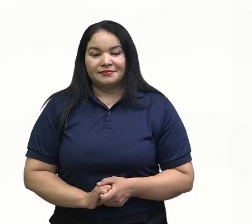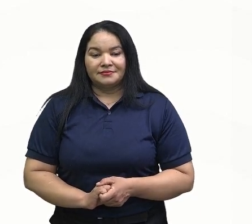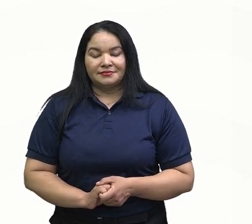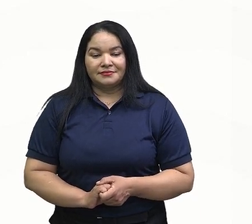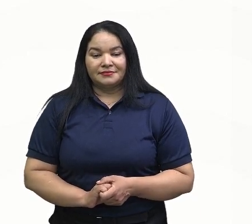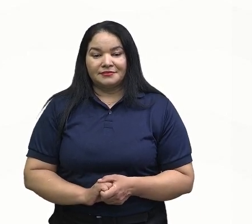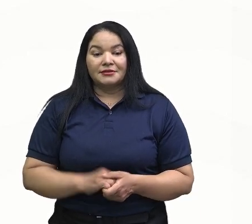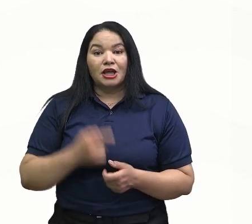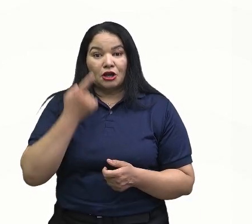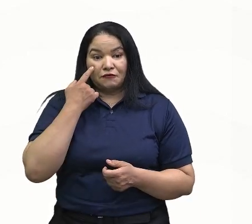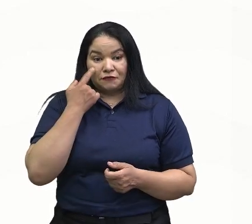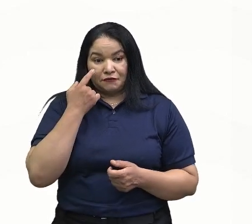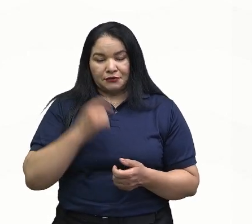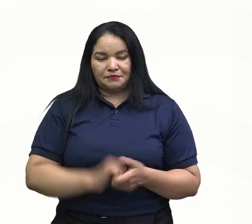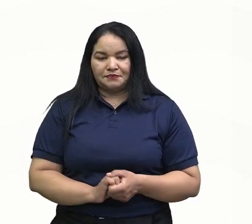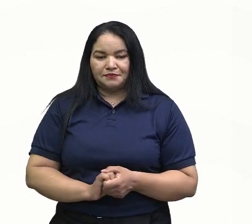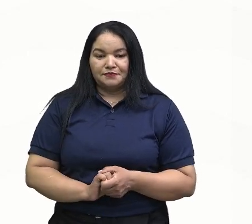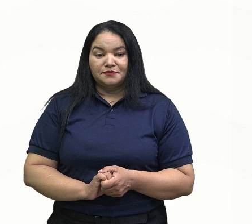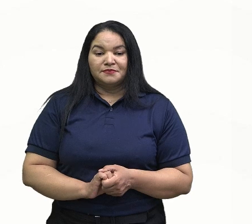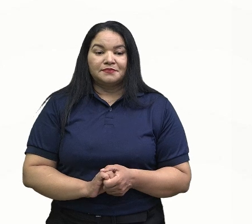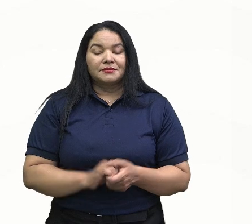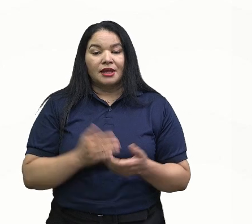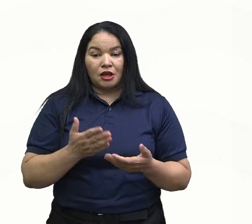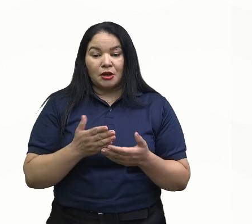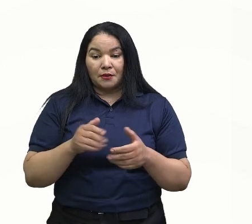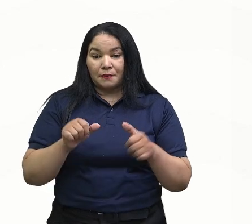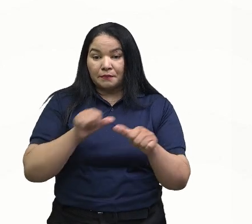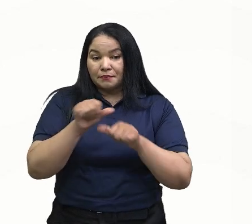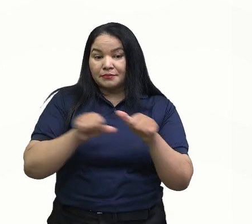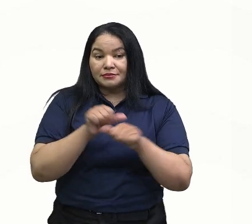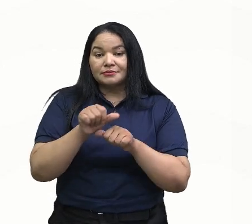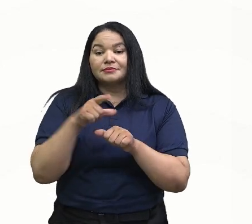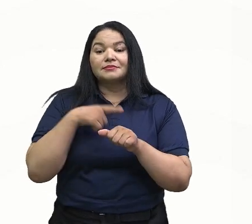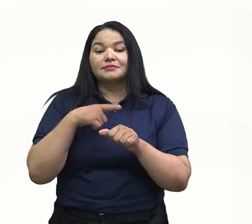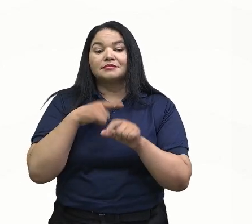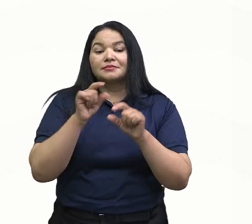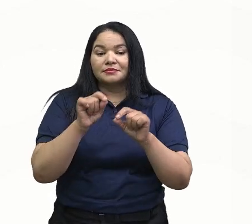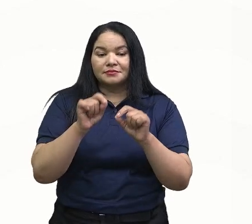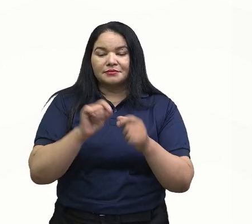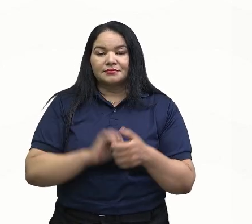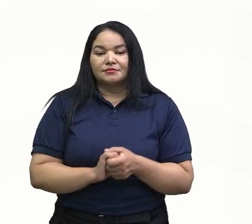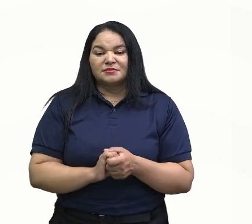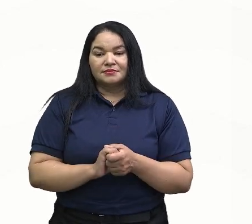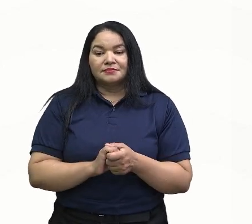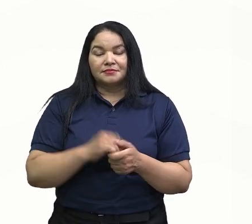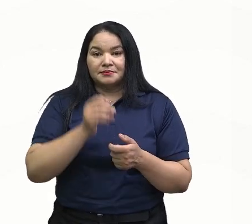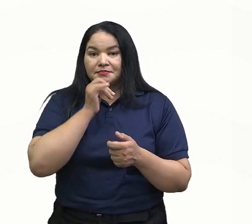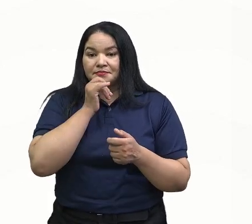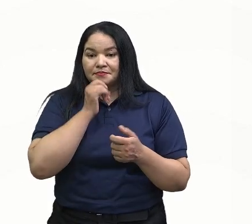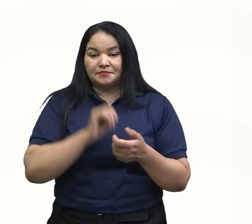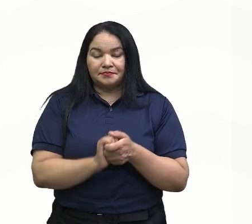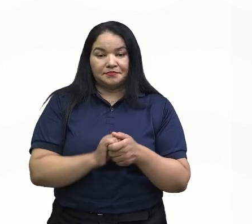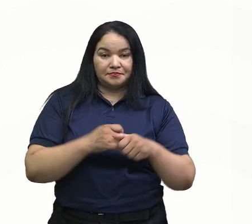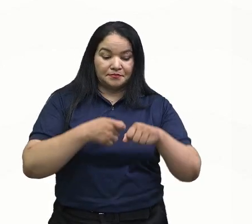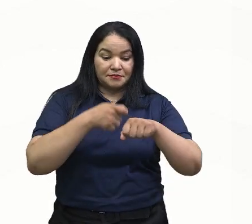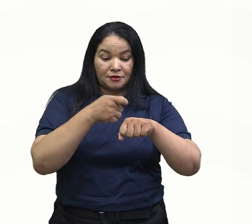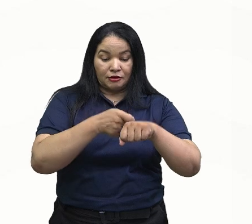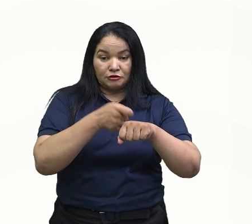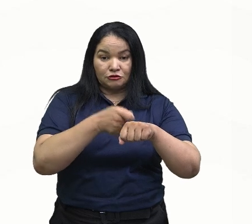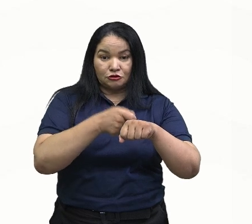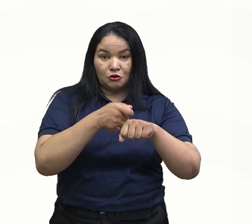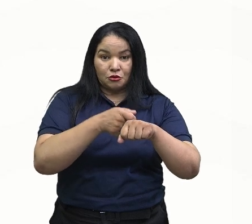Então, continuando, o ponto de fusão, ele é o ponto onde o sólido vai virar